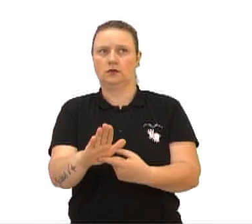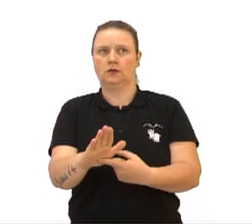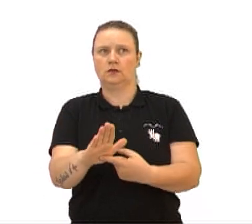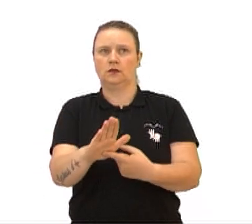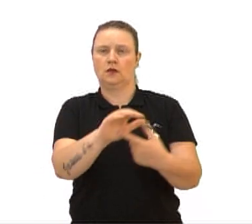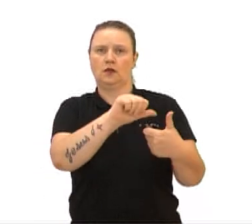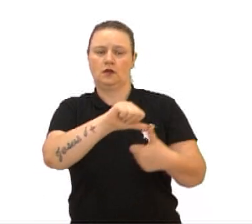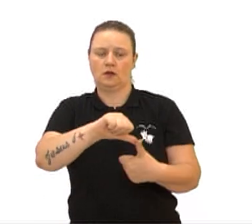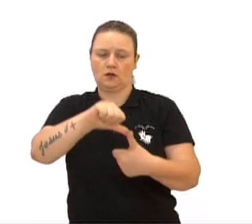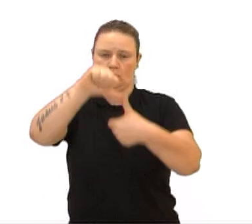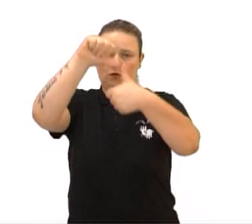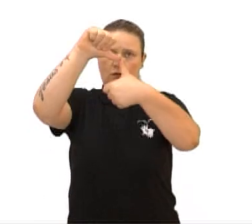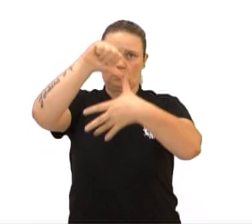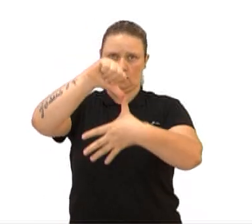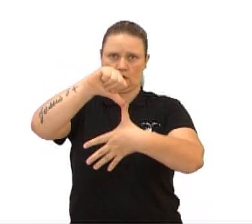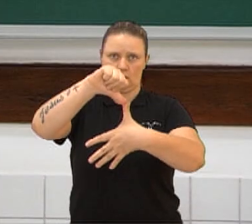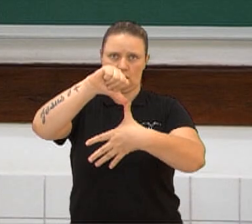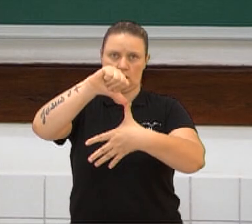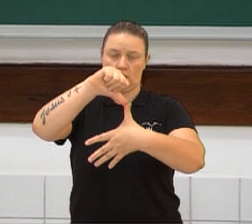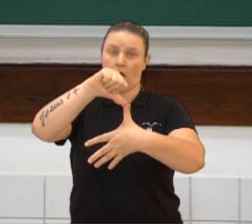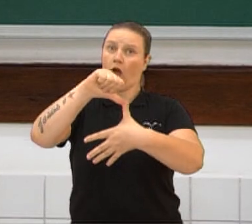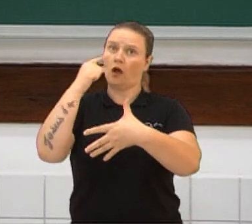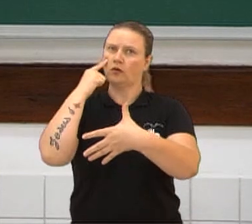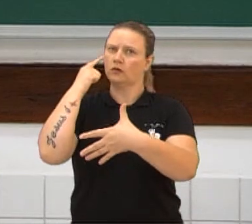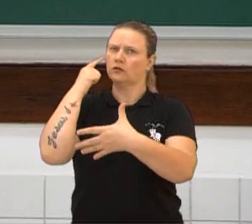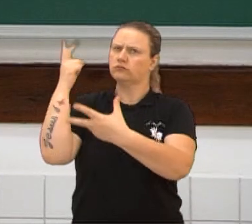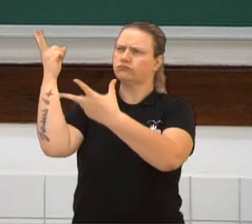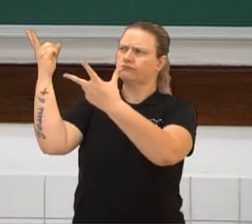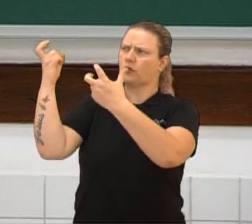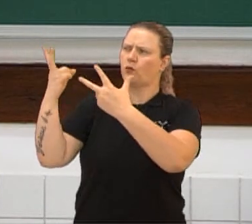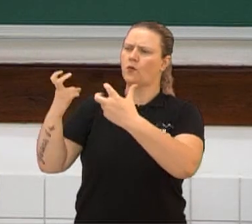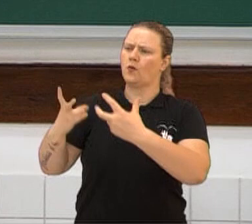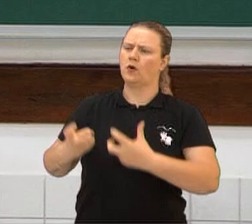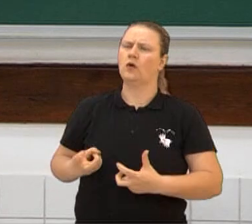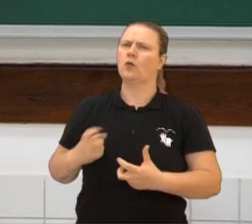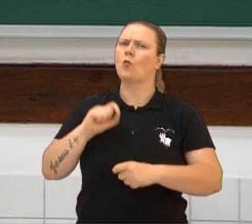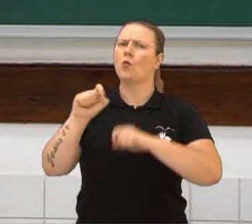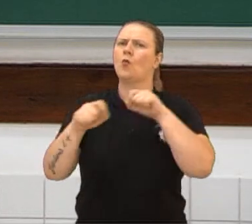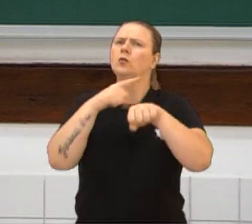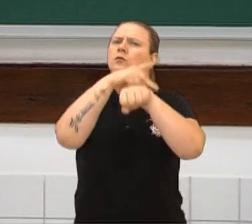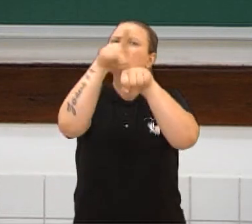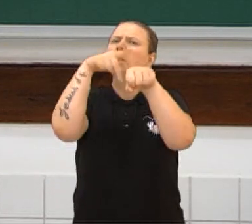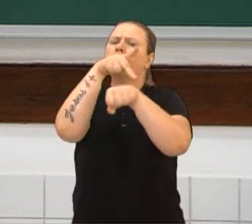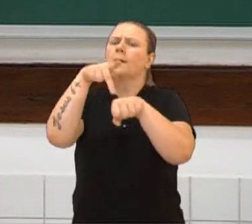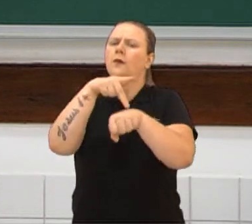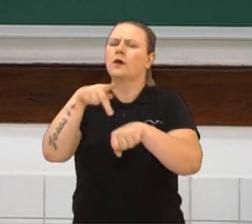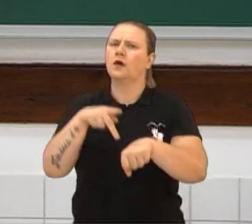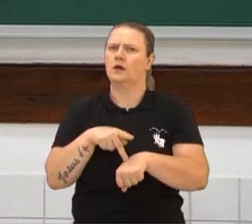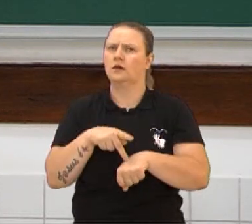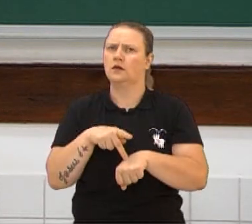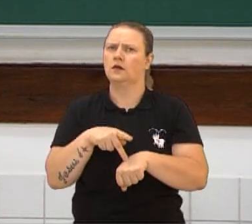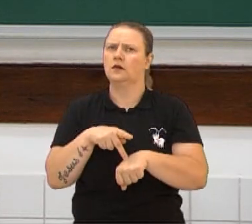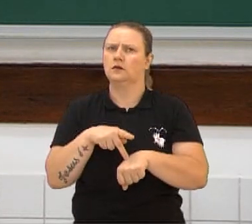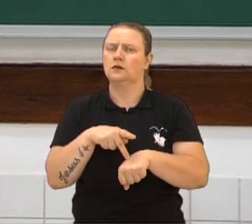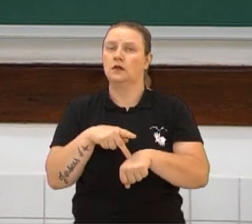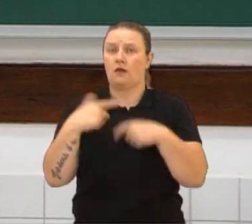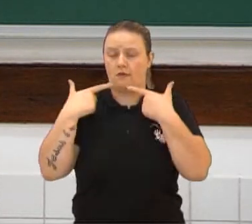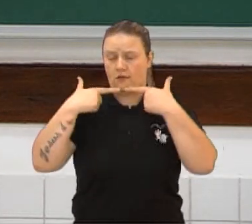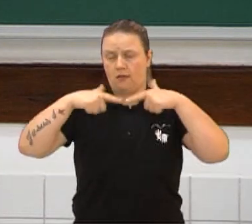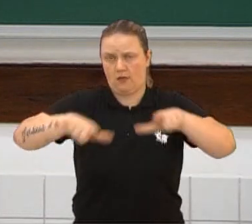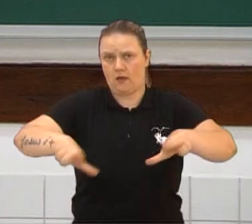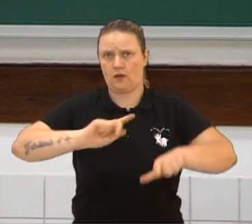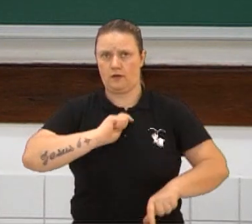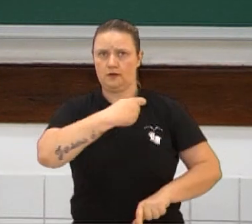do Sul. Então, identifique ali, entre as opções que a gente tem, os países que são hispanofalantes,